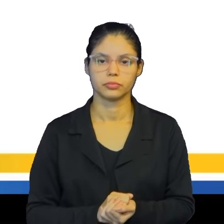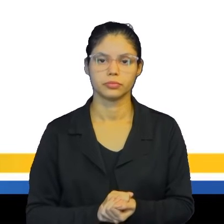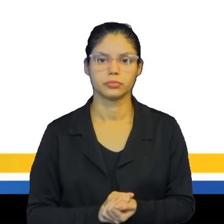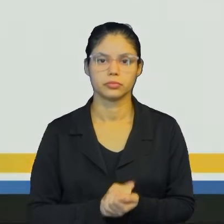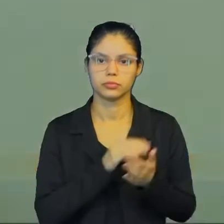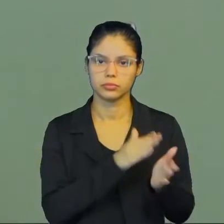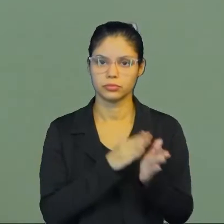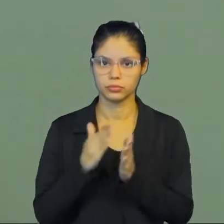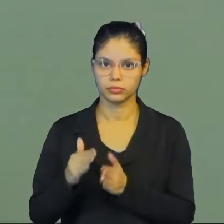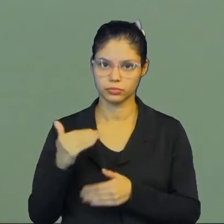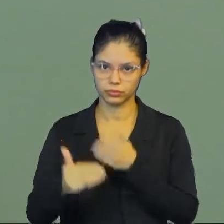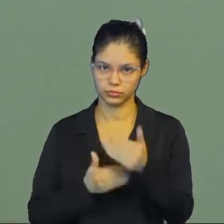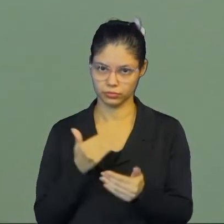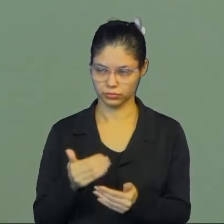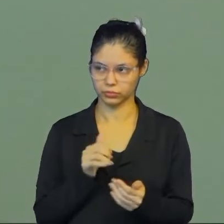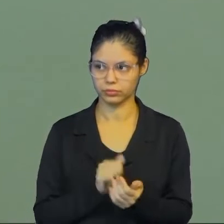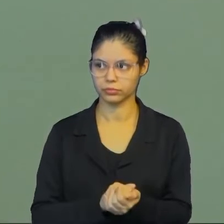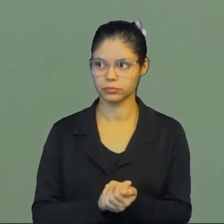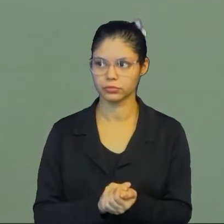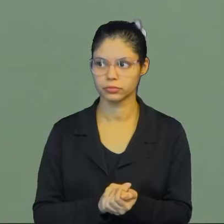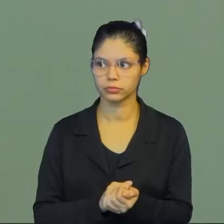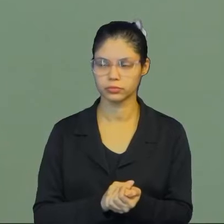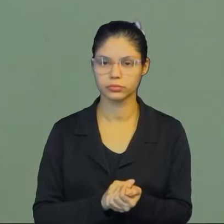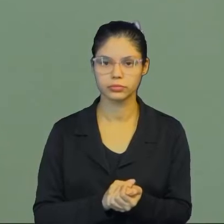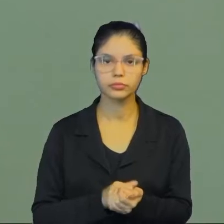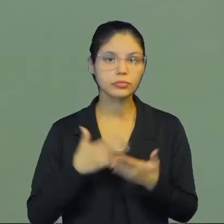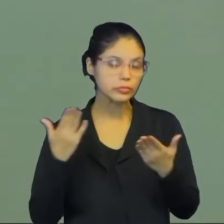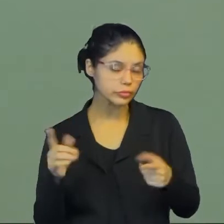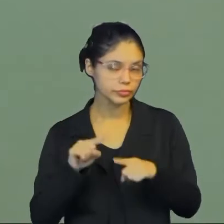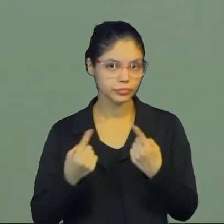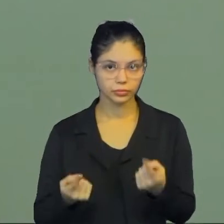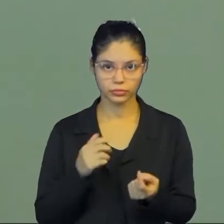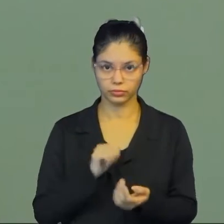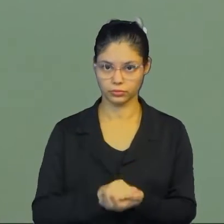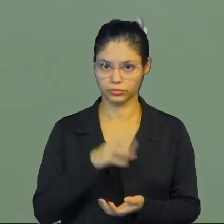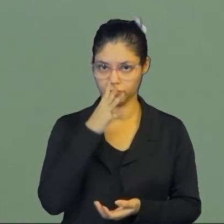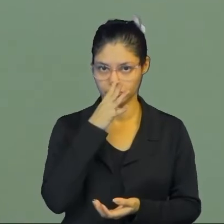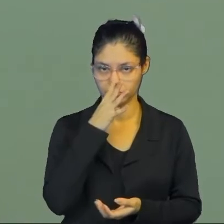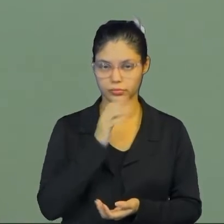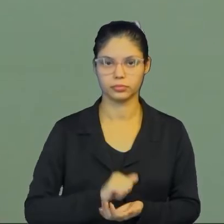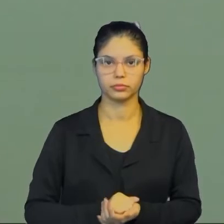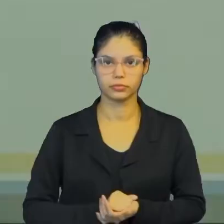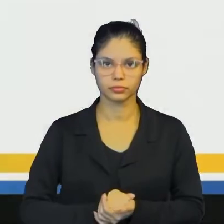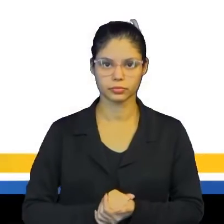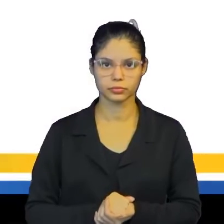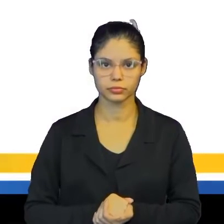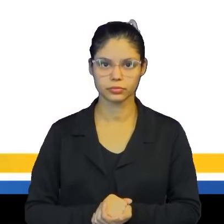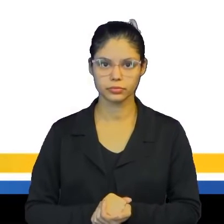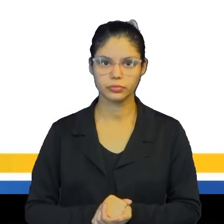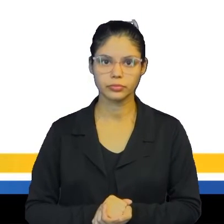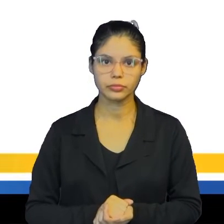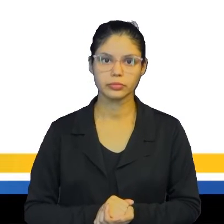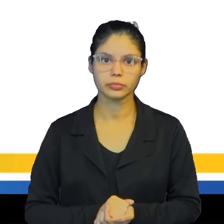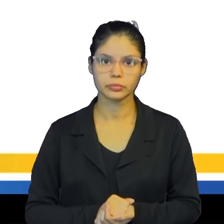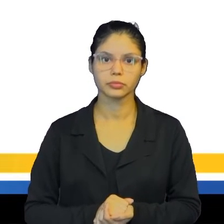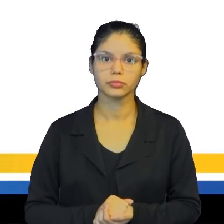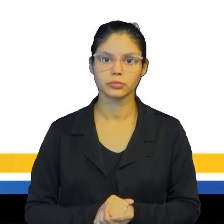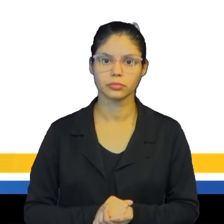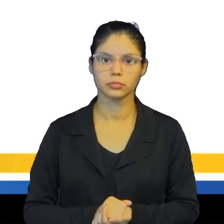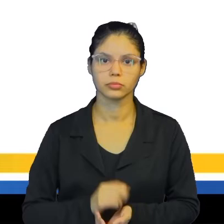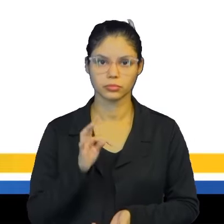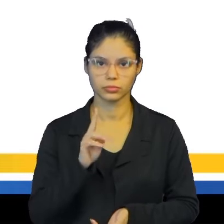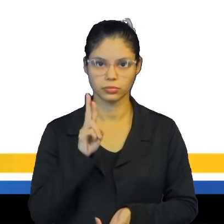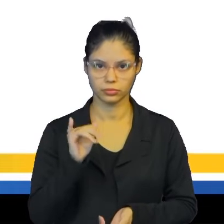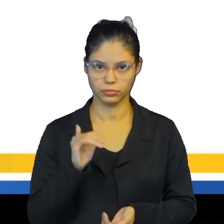aí passa a ser um processo de desvantagem, né? Mas é um processo bem interessante. Bom, a